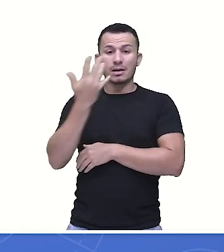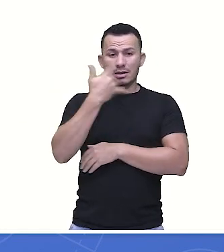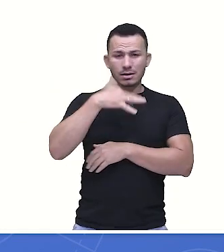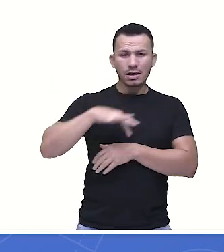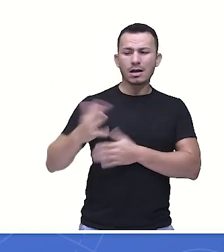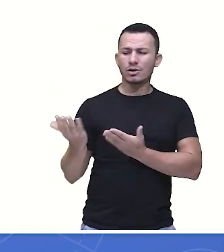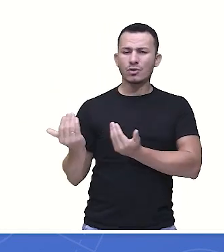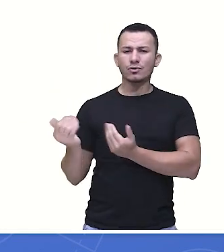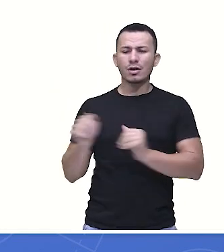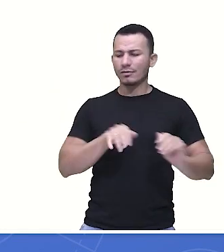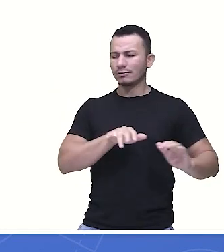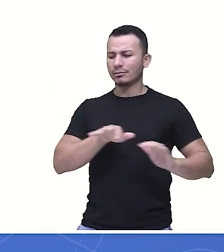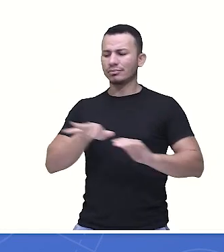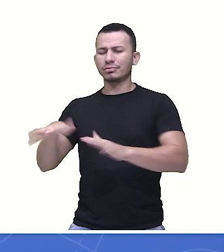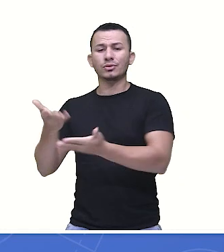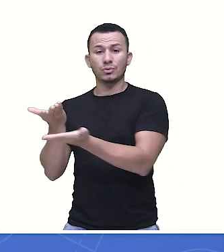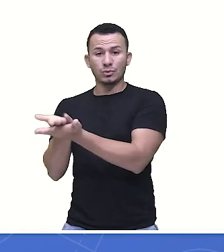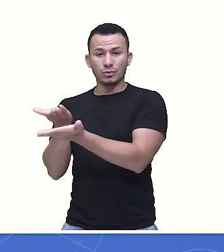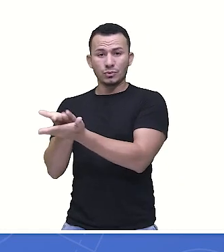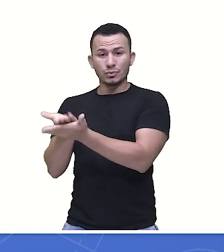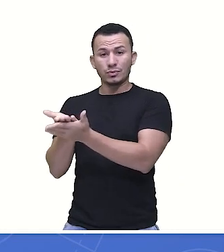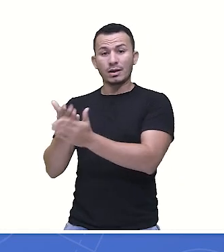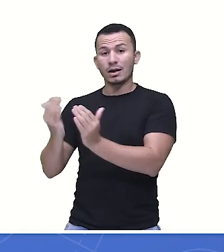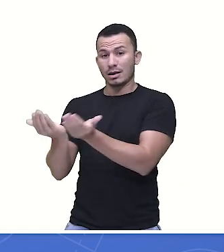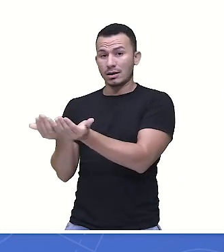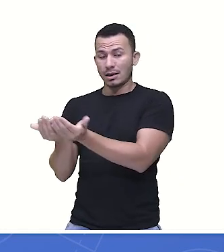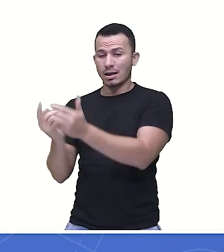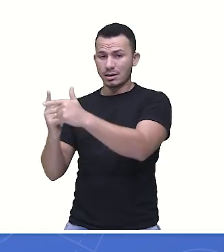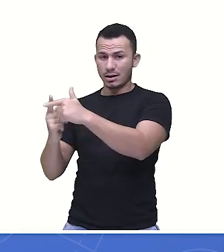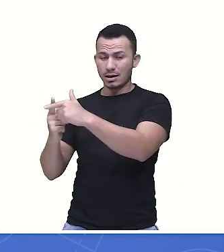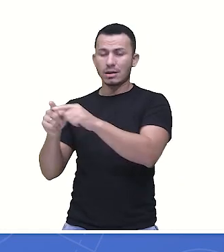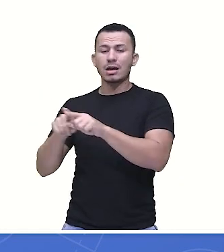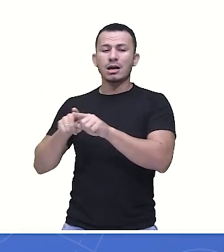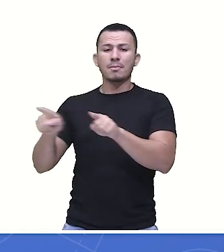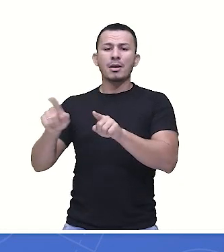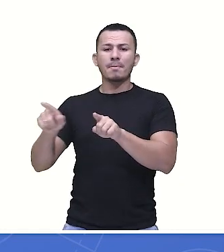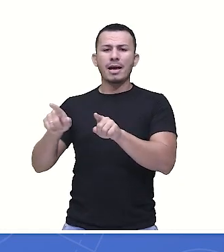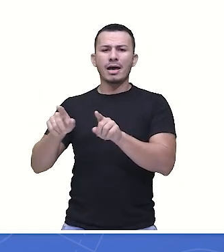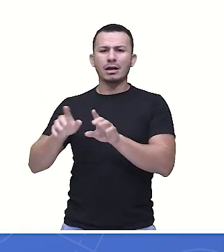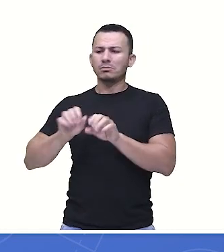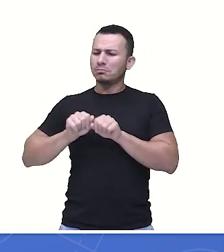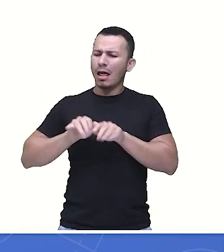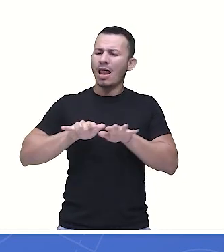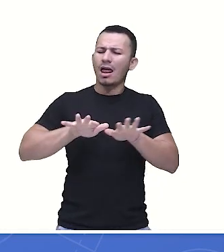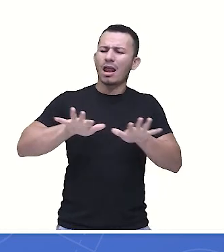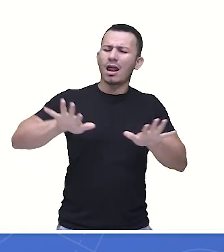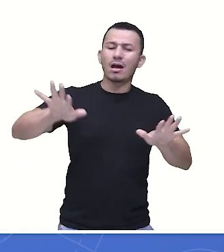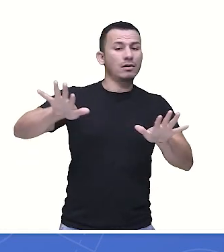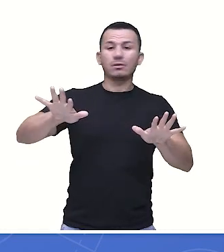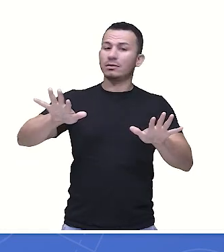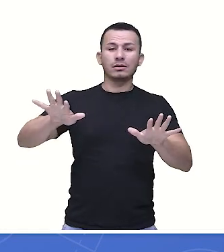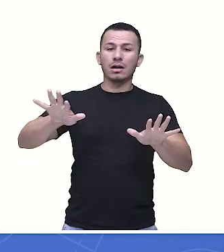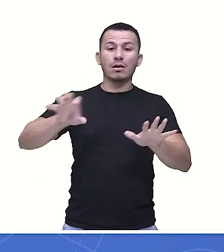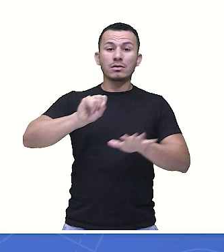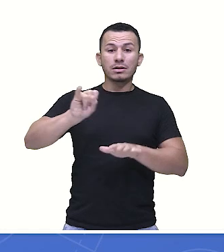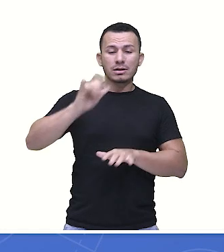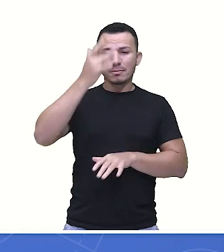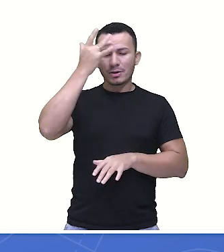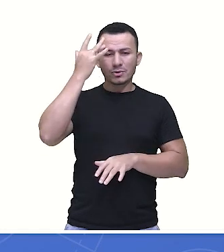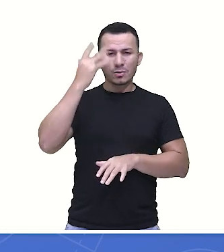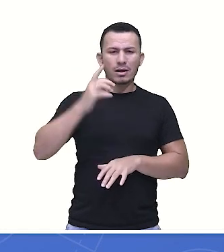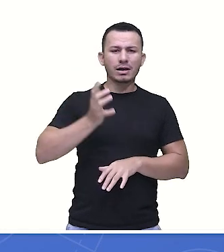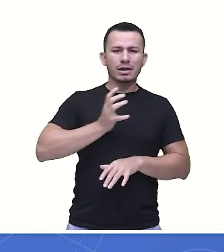estudavam, né? Mas não tinha, essa educação não era dada a todas as pessoas, né? Apenas aqueles que podiam pagar, as classes